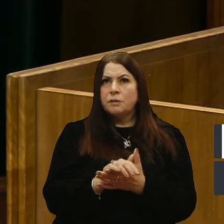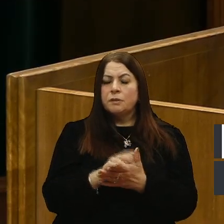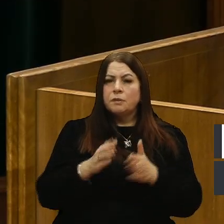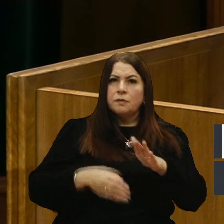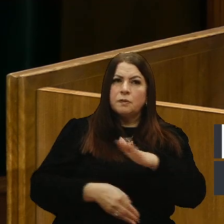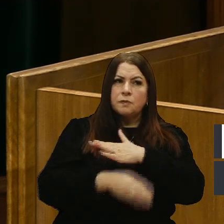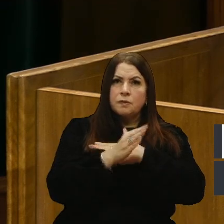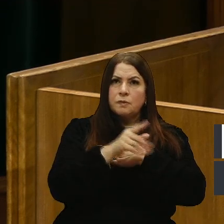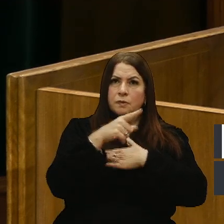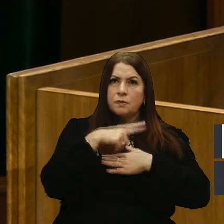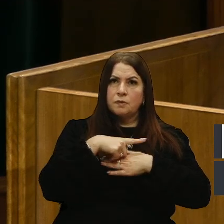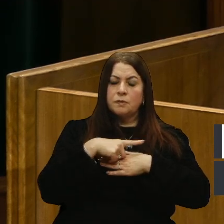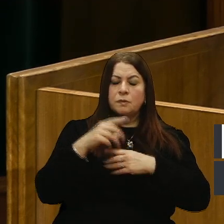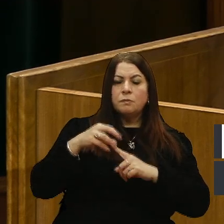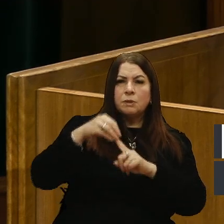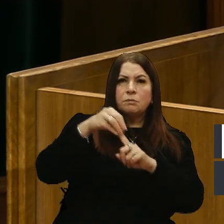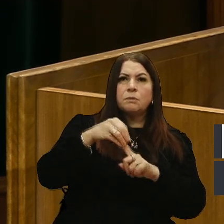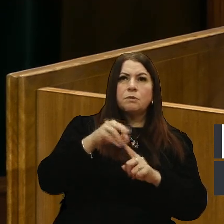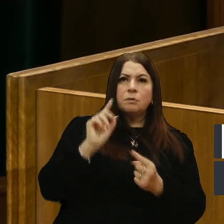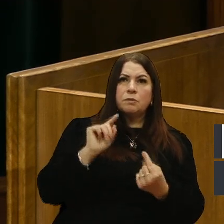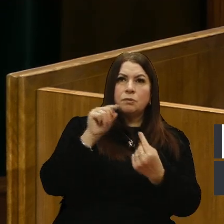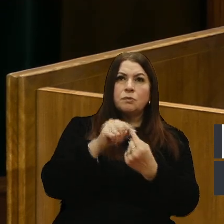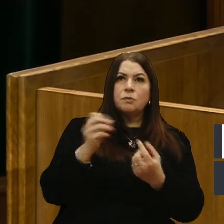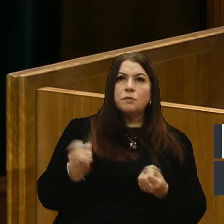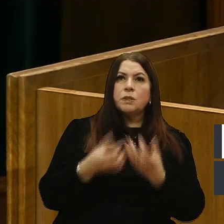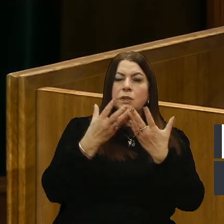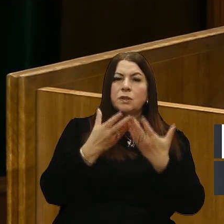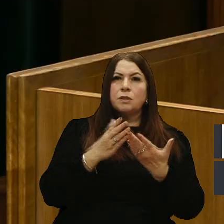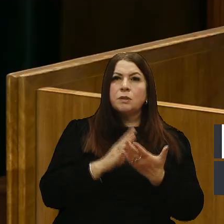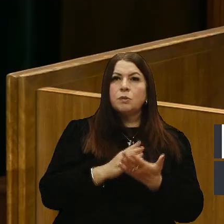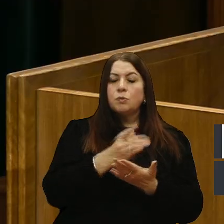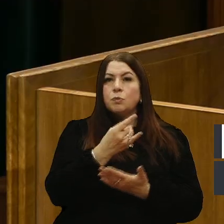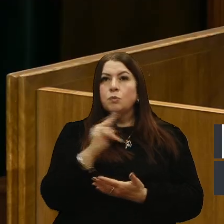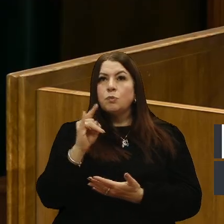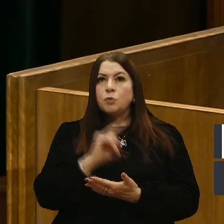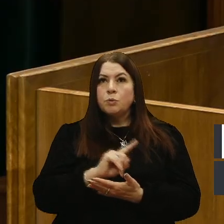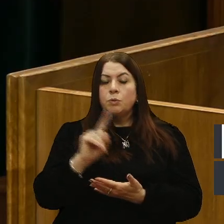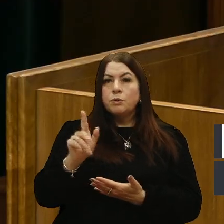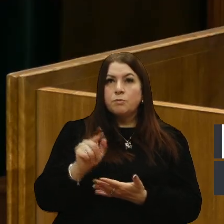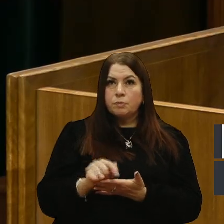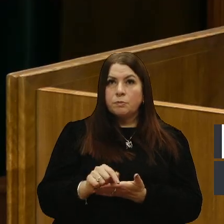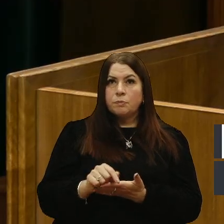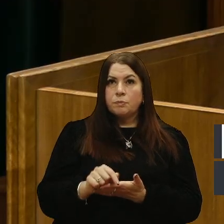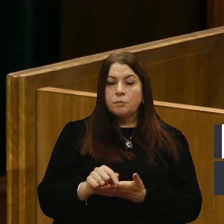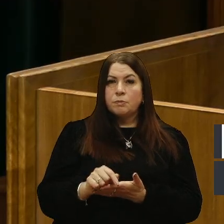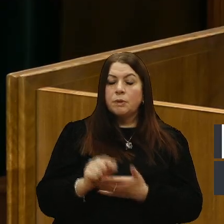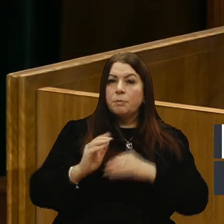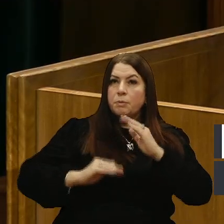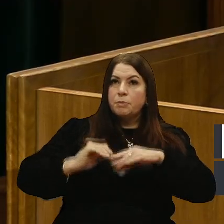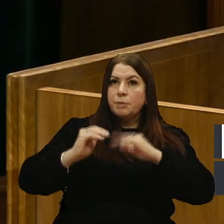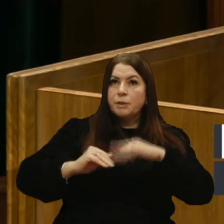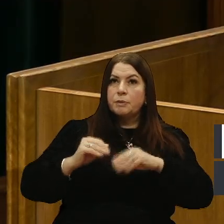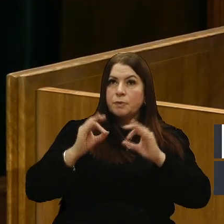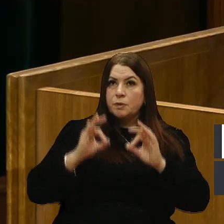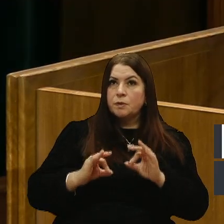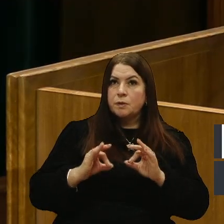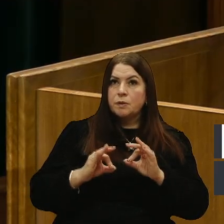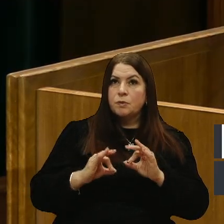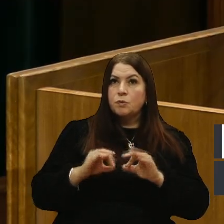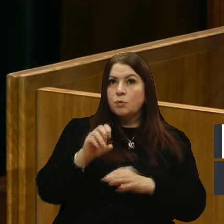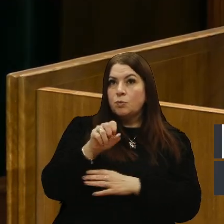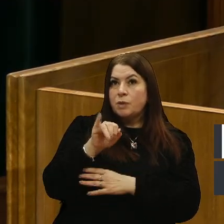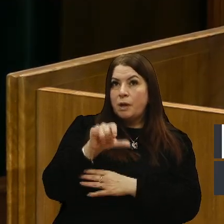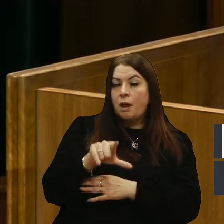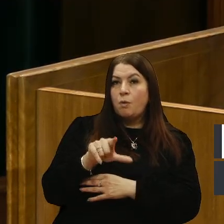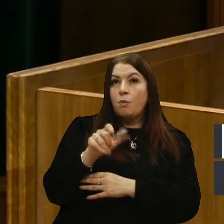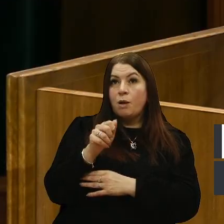viagem que teve como principal objetivo celebrar e encaminhar os últimos passos para a implantação definitiva do sinal aberto